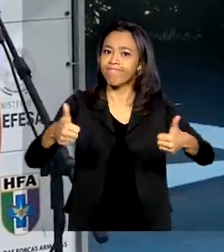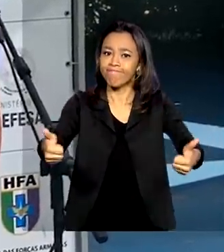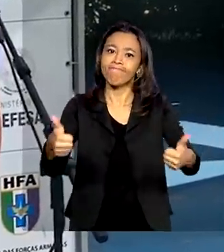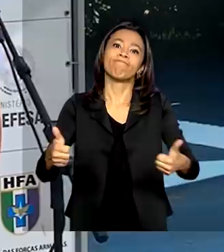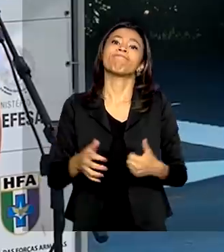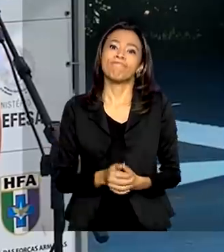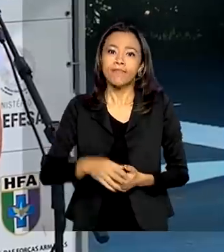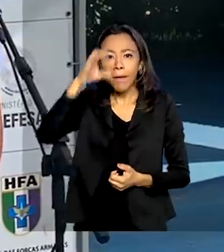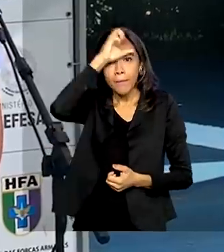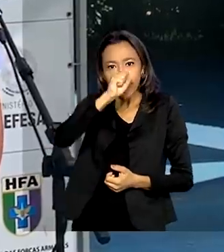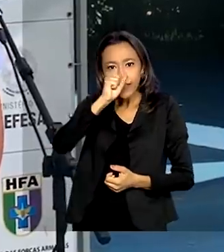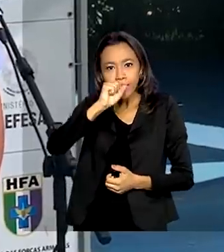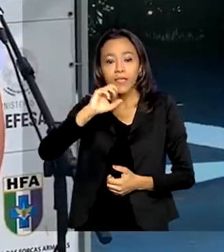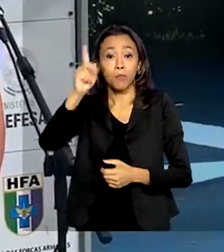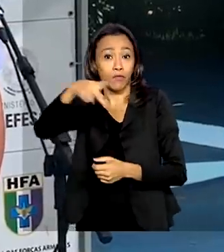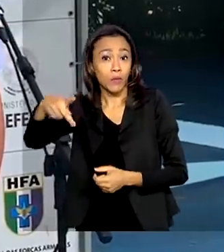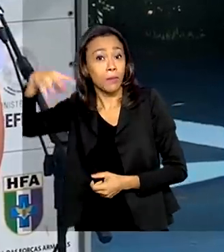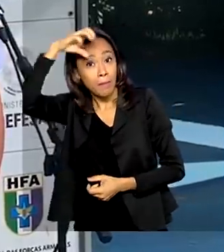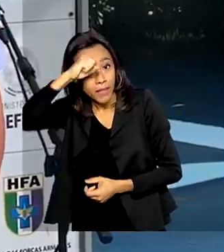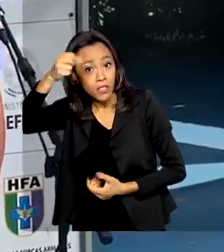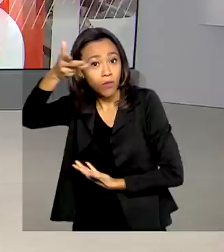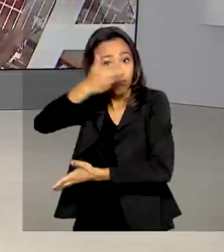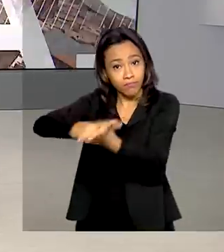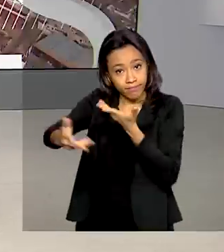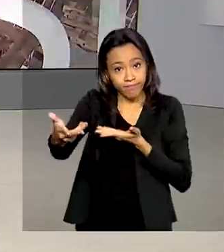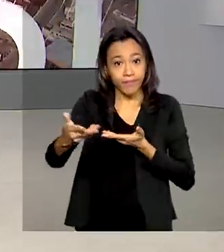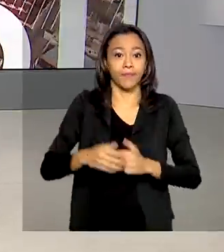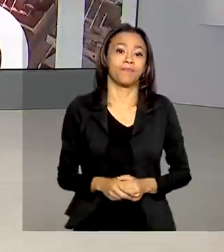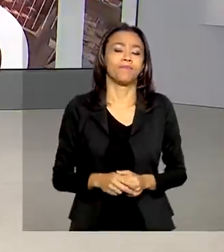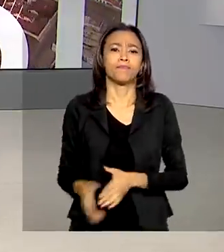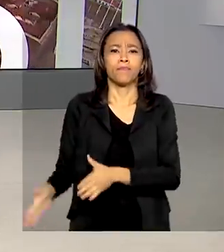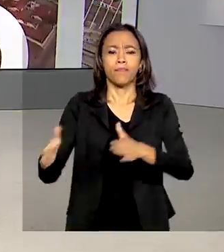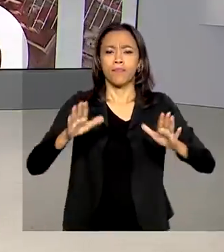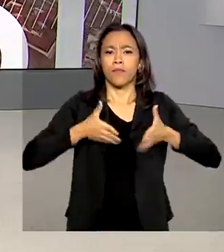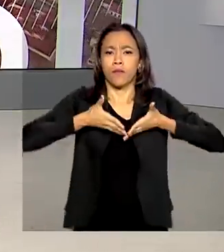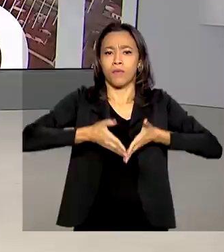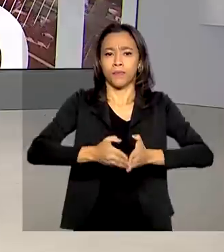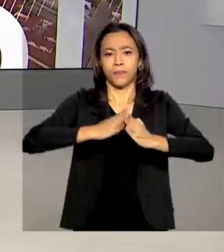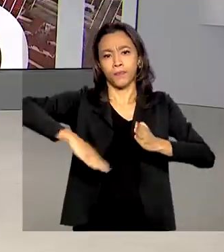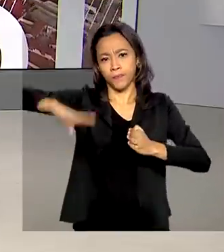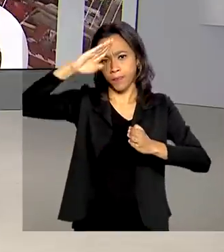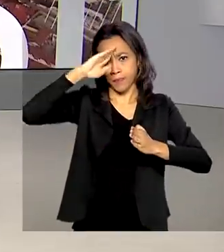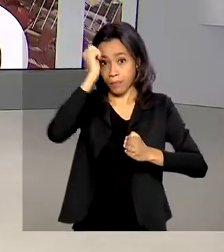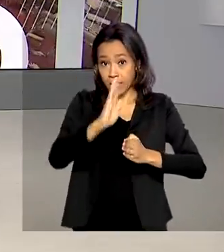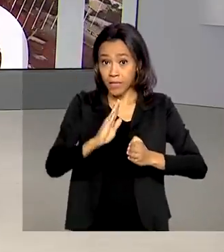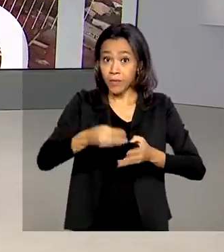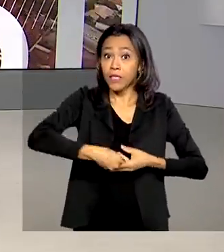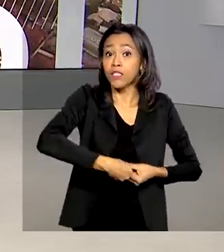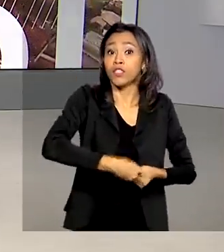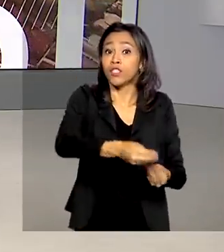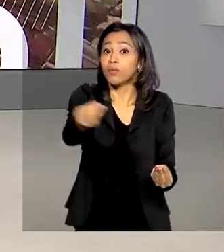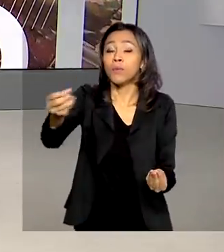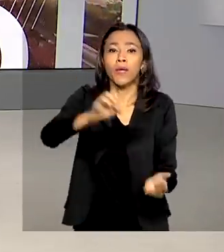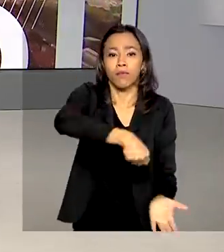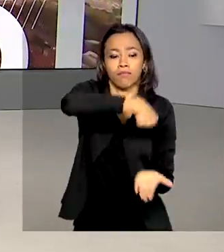O aluno aprende, mas o professor aprende com o aluno também. A Marinha do Brasil está distribuindo cestas básicas para